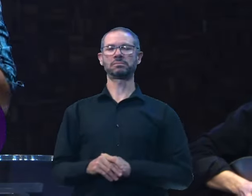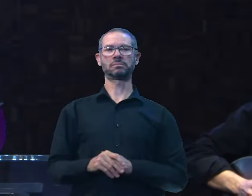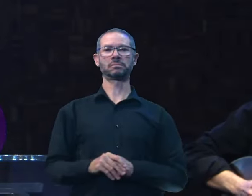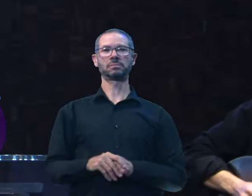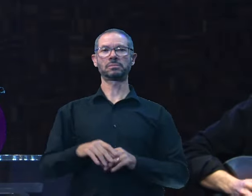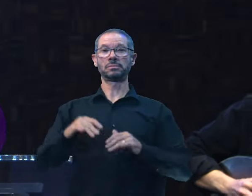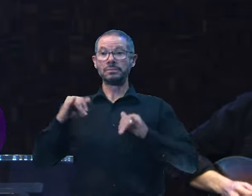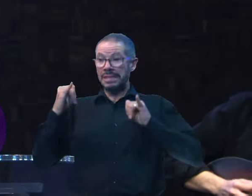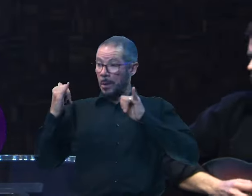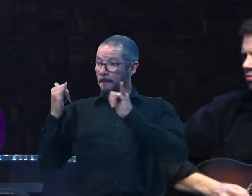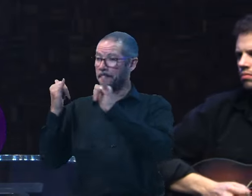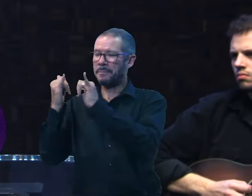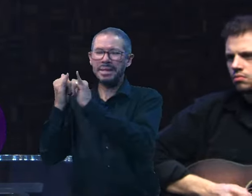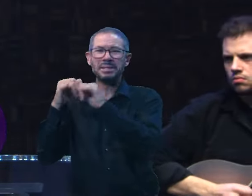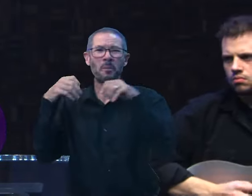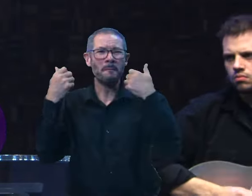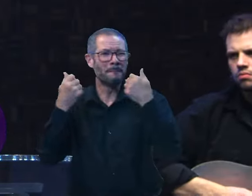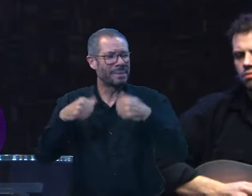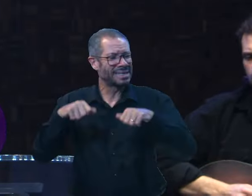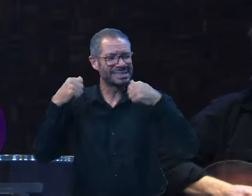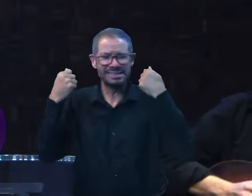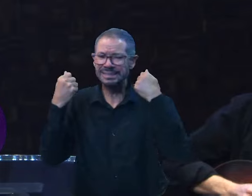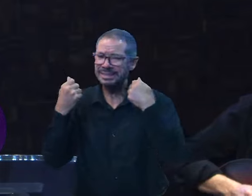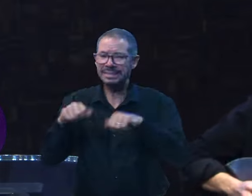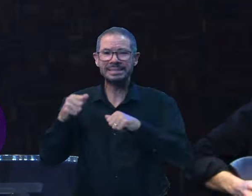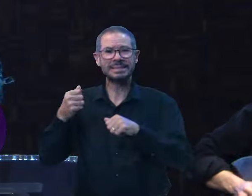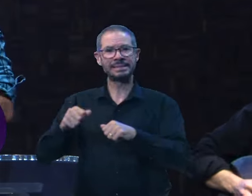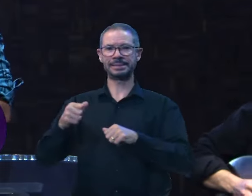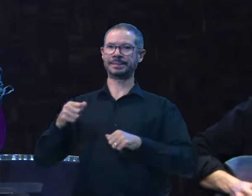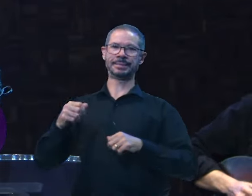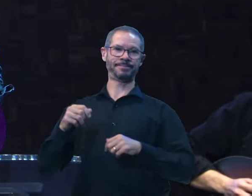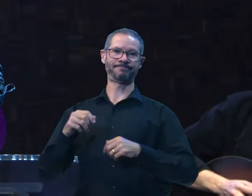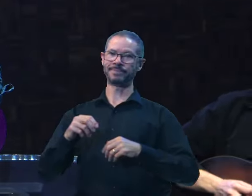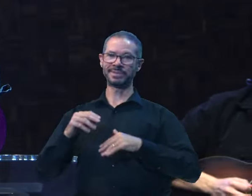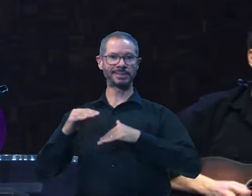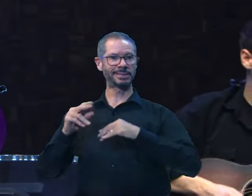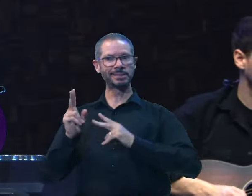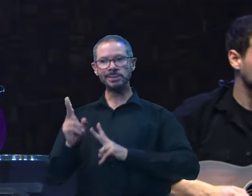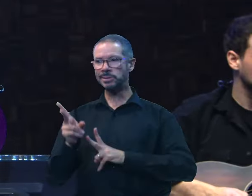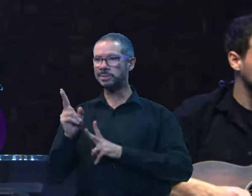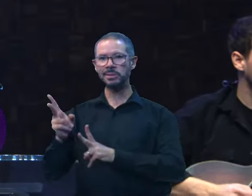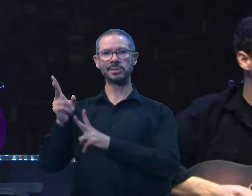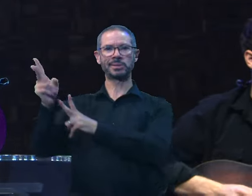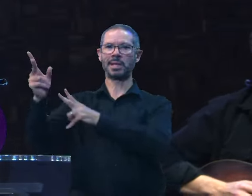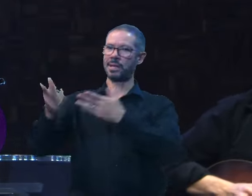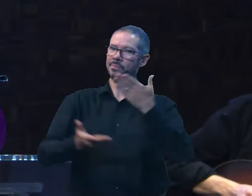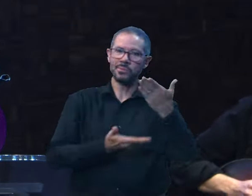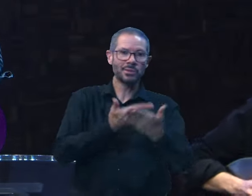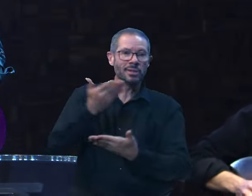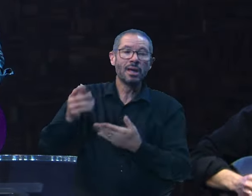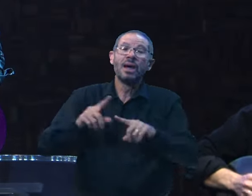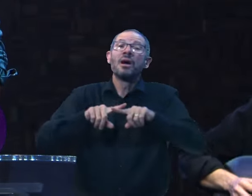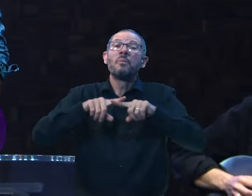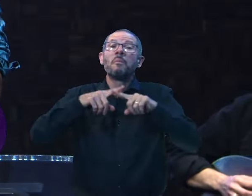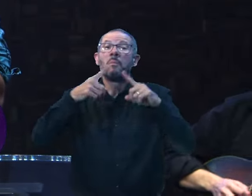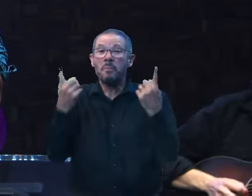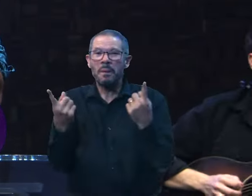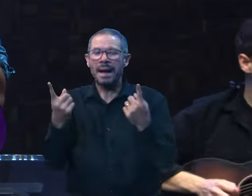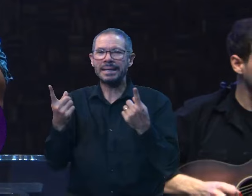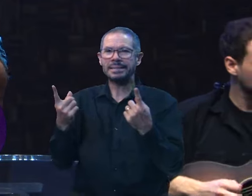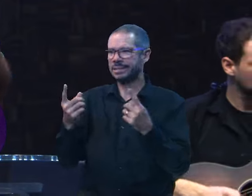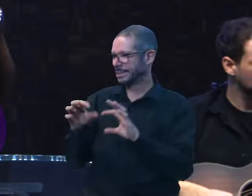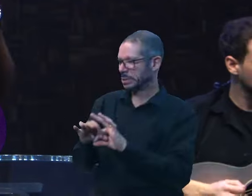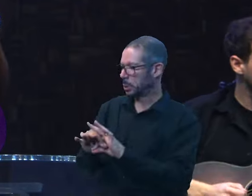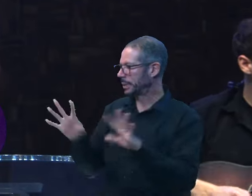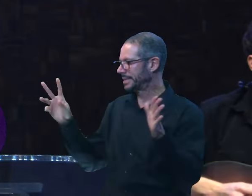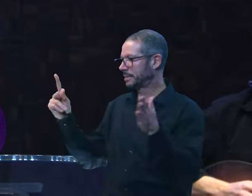O perdão precisa ser algo constante nos nossos relacionamentos. Mas aí você vai estar autorizando o erro.